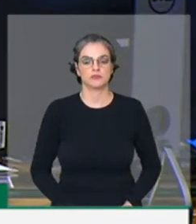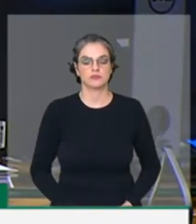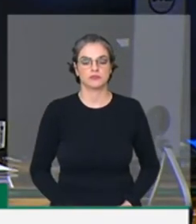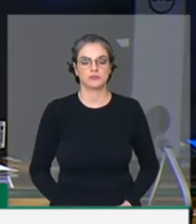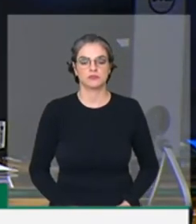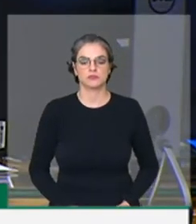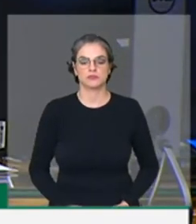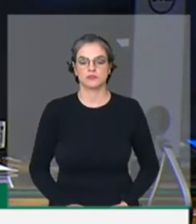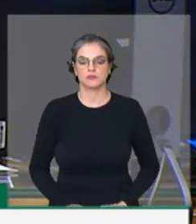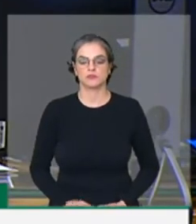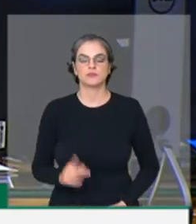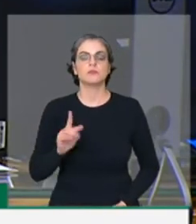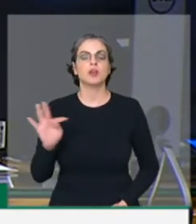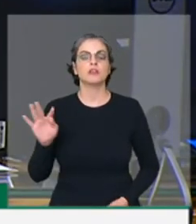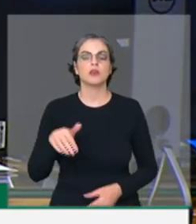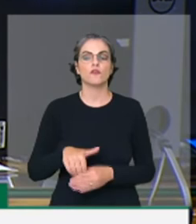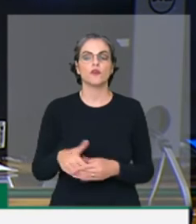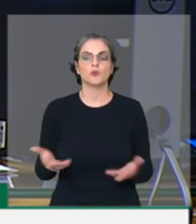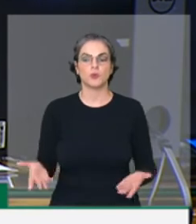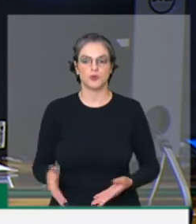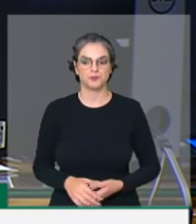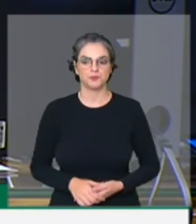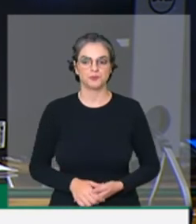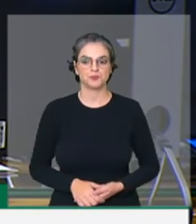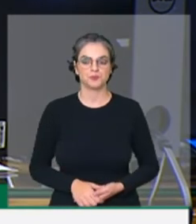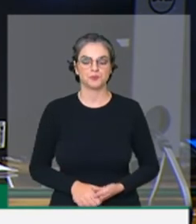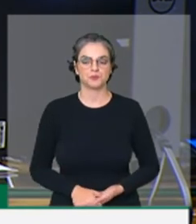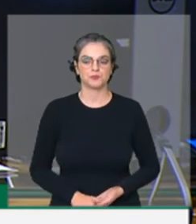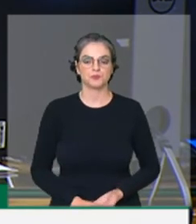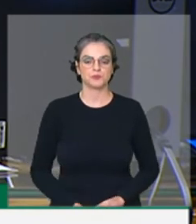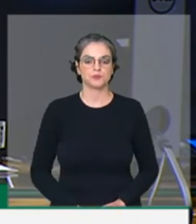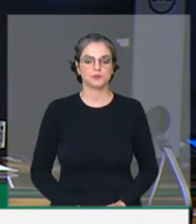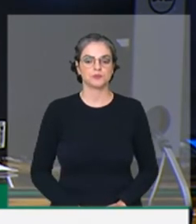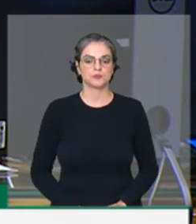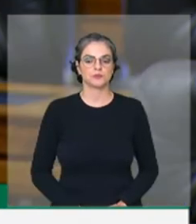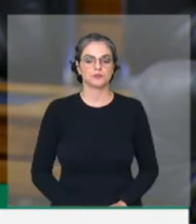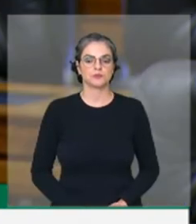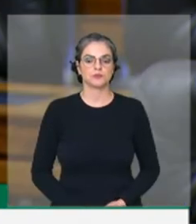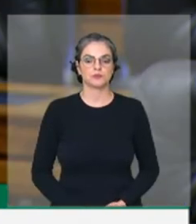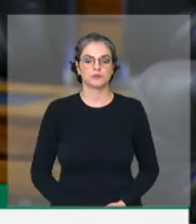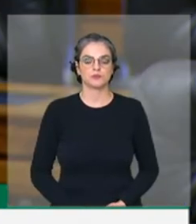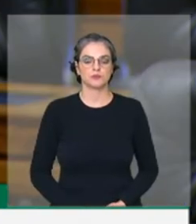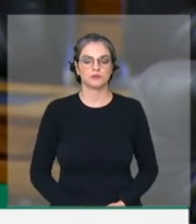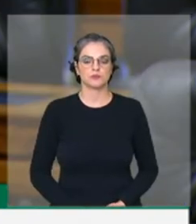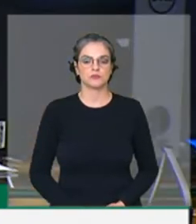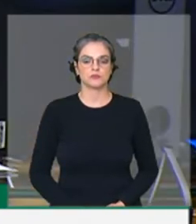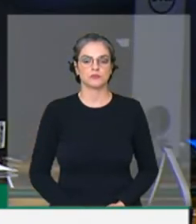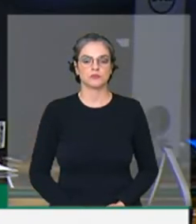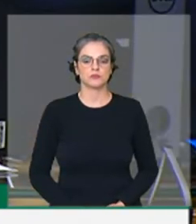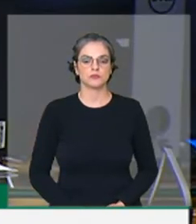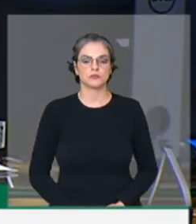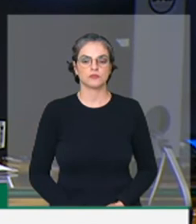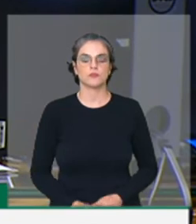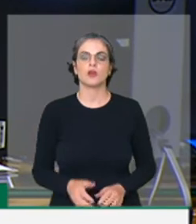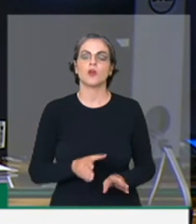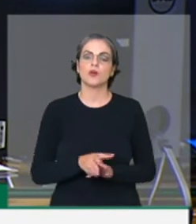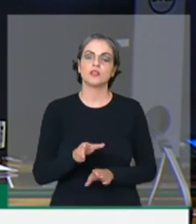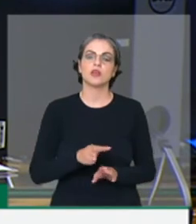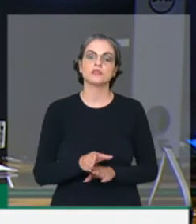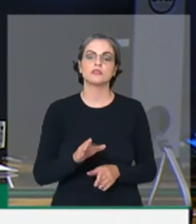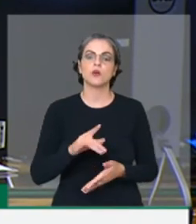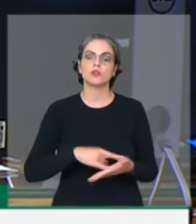Orientação, como orienta o PT? Como orienta o PT? O encaminhamento, senhor presidente, vem antes. Presidente. Não, agora é orientação do requerimento de